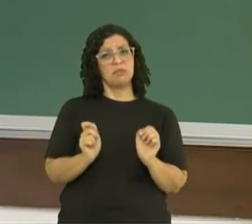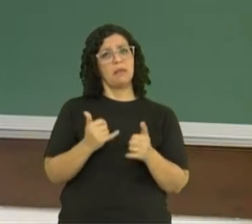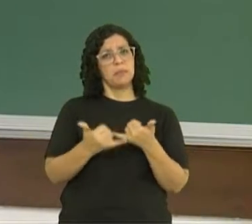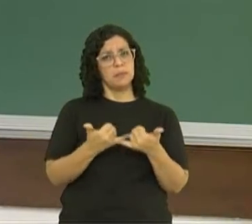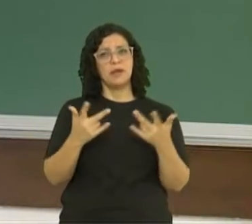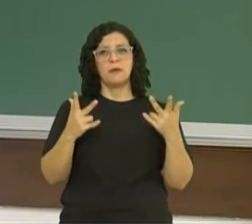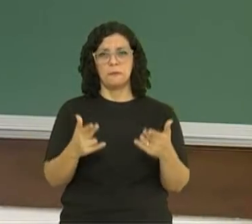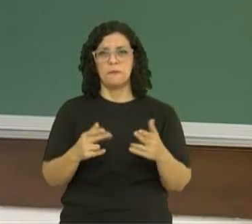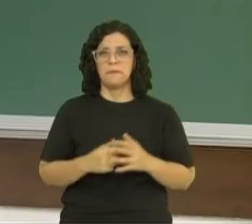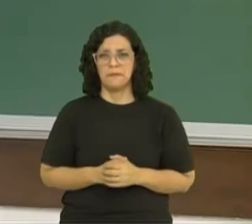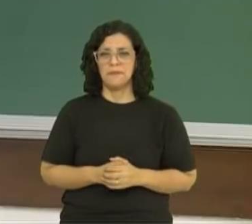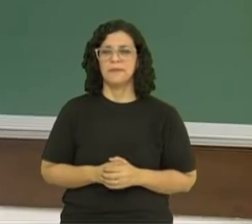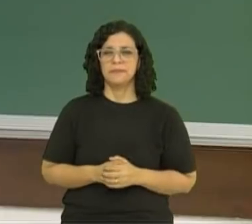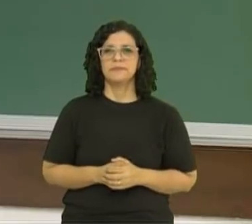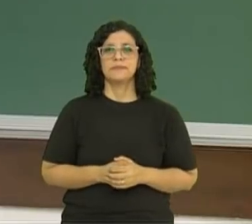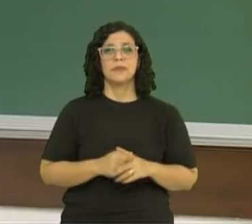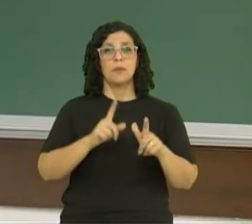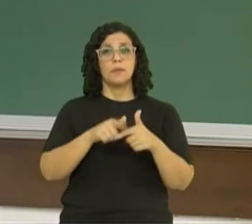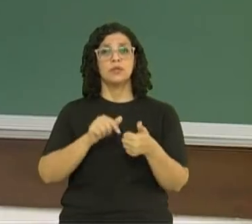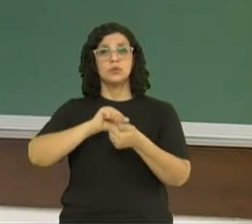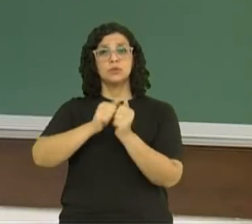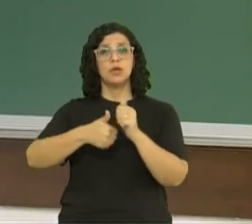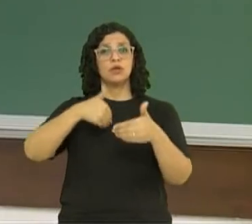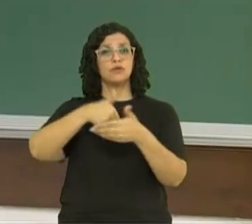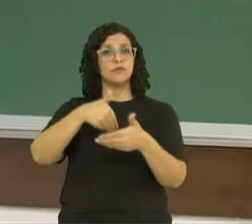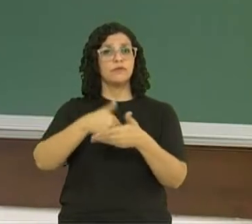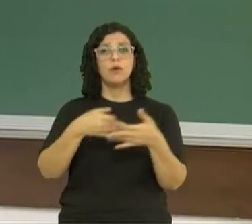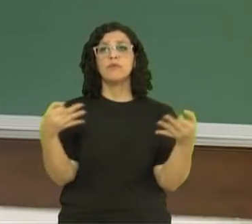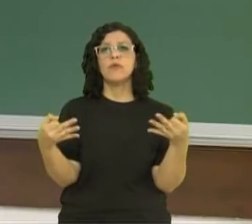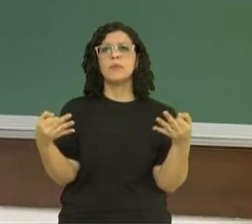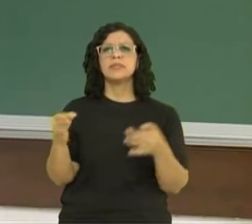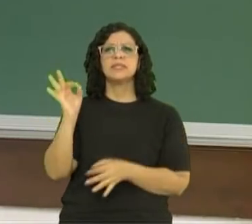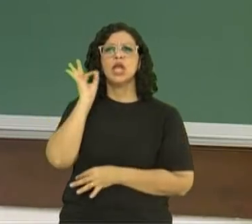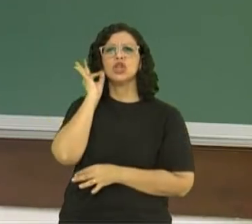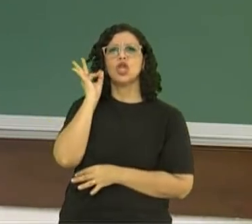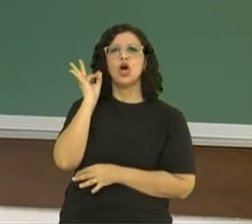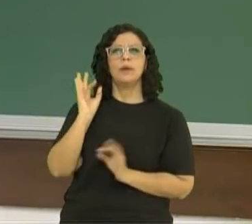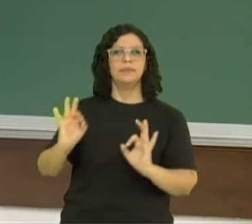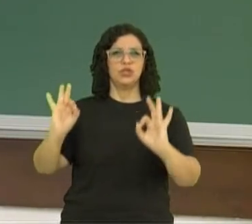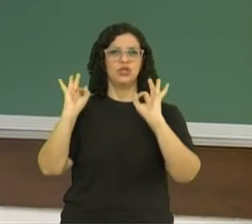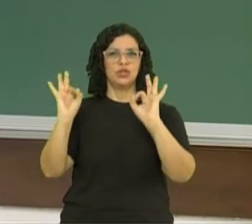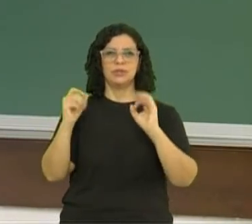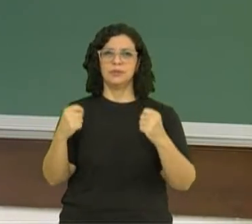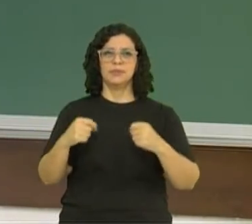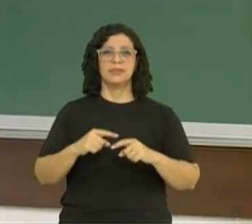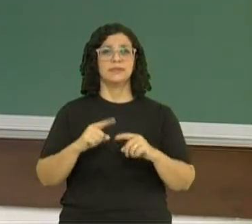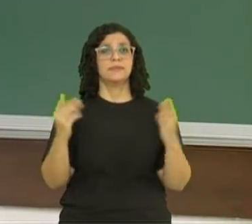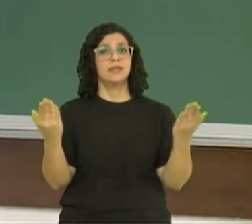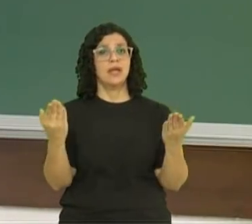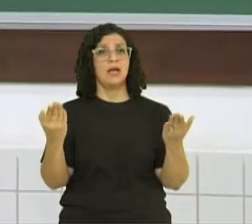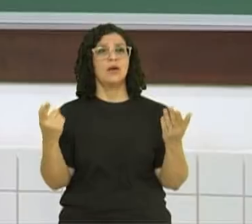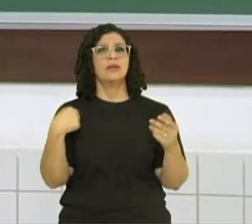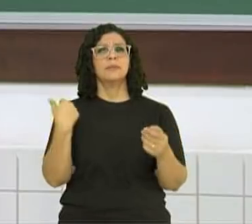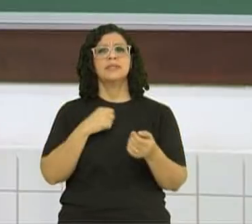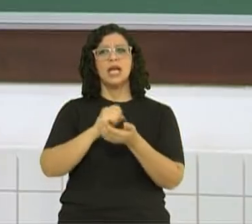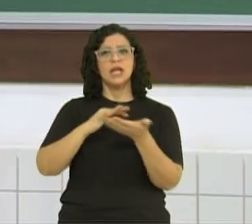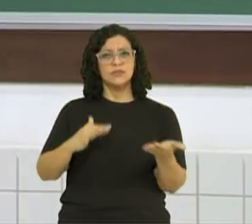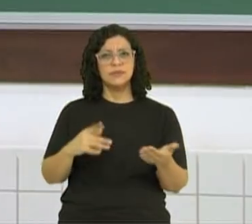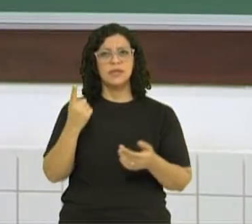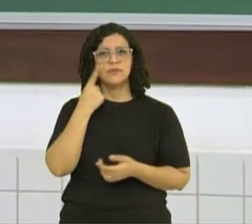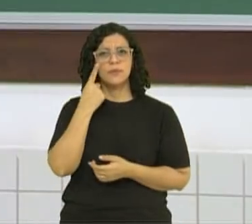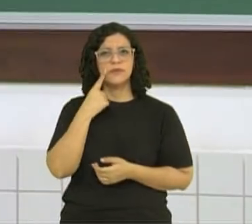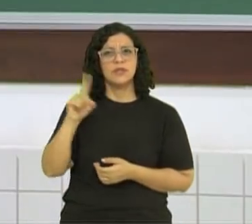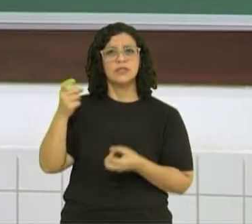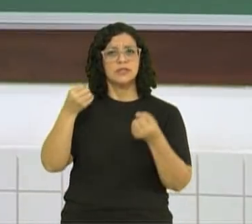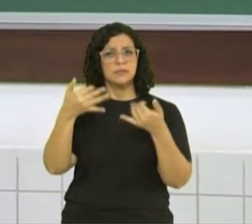também é tratado dentro do futebol, mas não precisa ter, tem suas proporções, né? Bora para mais uma atividade,